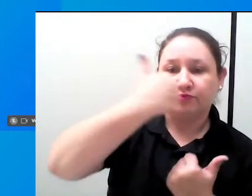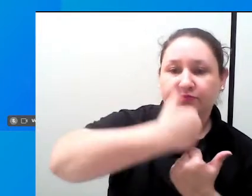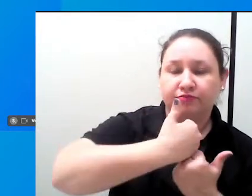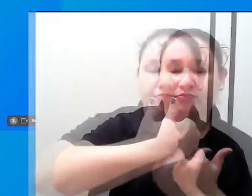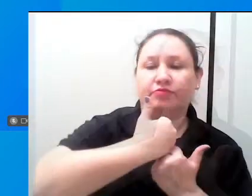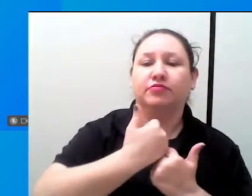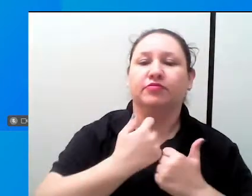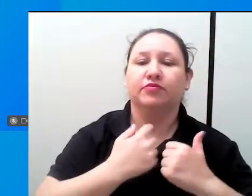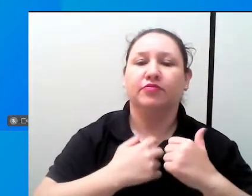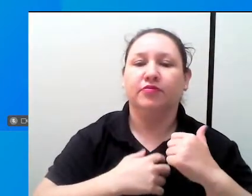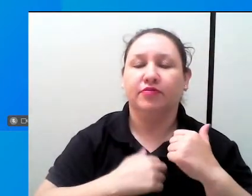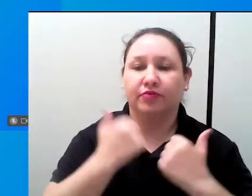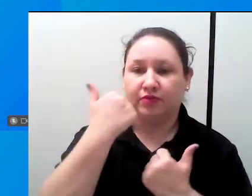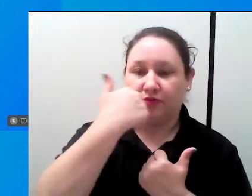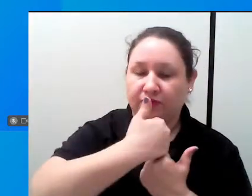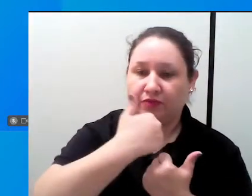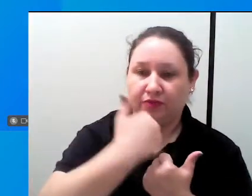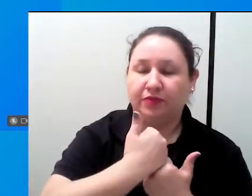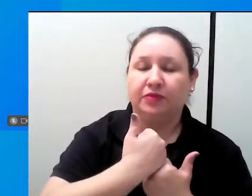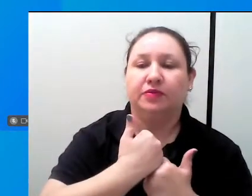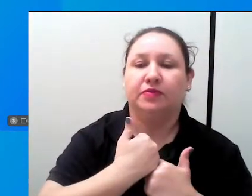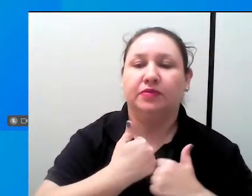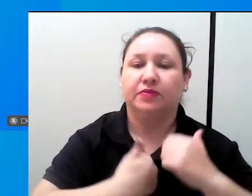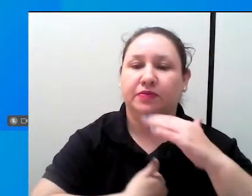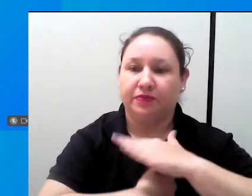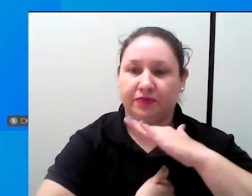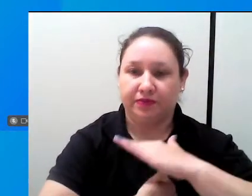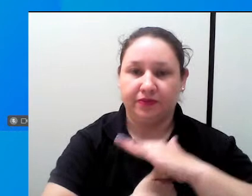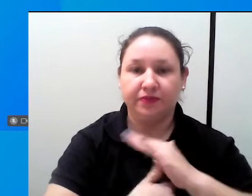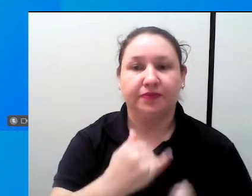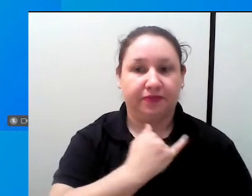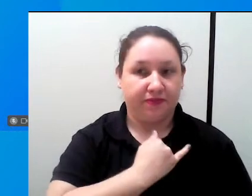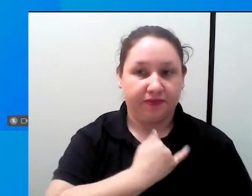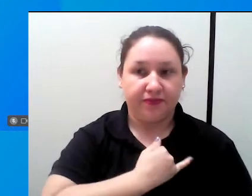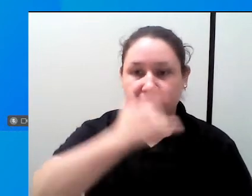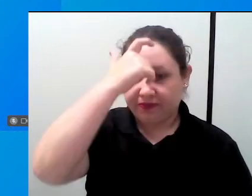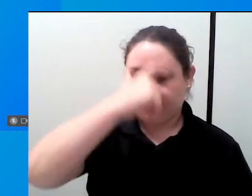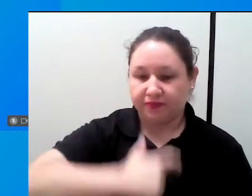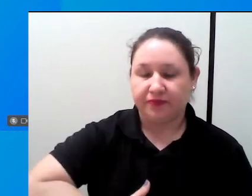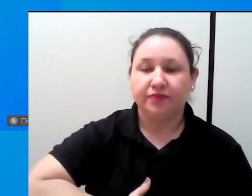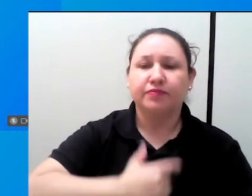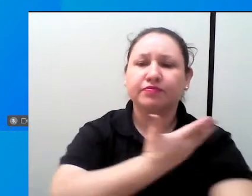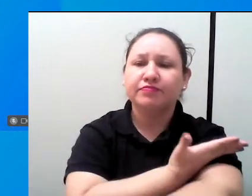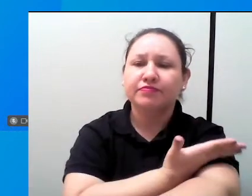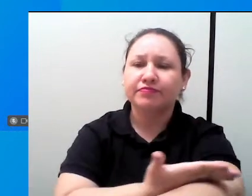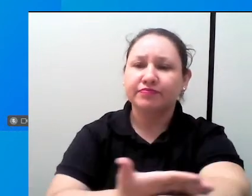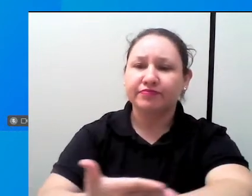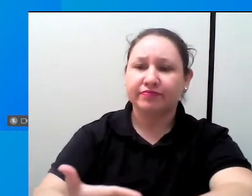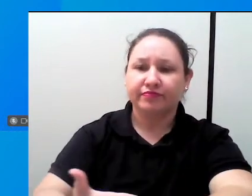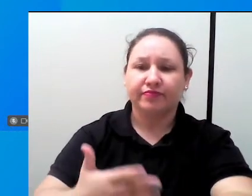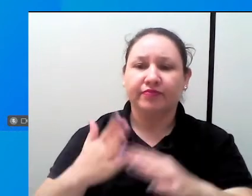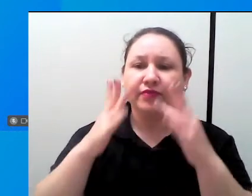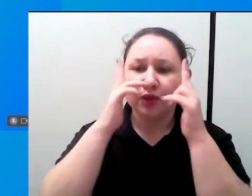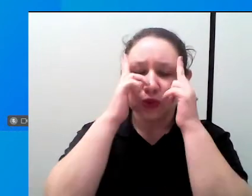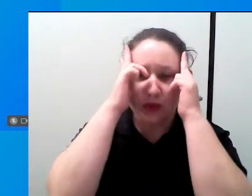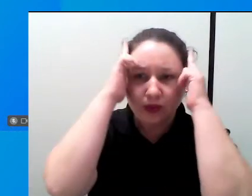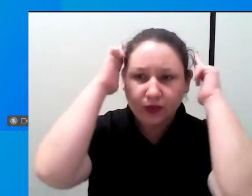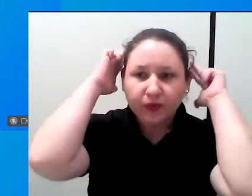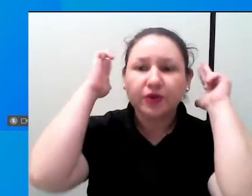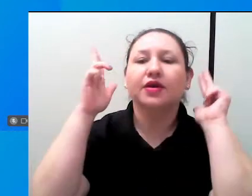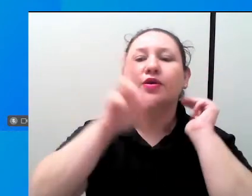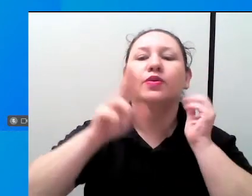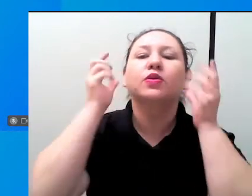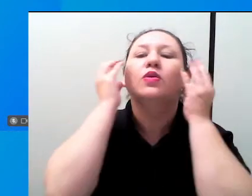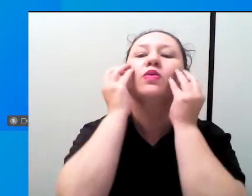IFAC, sou pardo, de pele clara, cabelos curtos, uso barba e